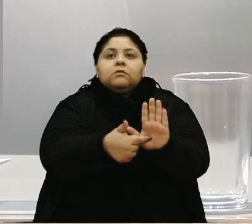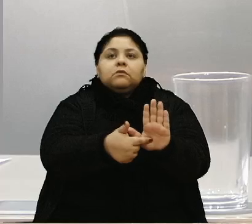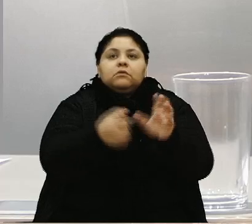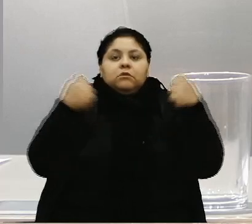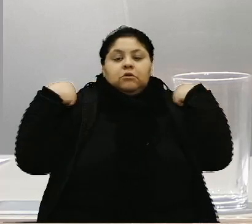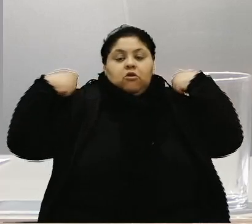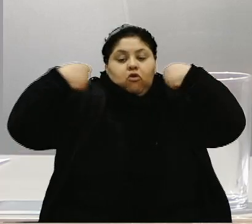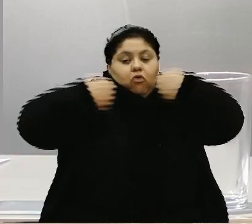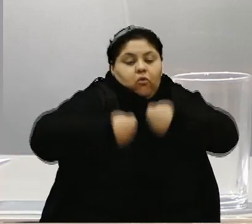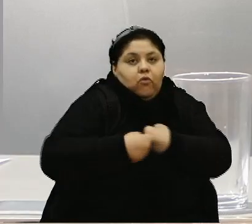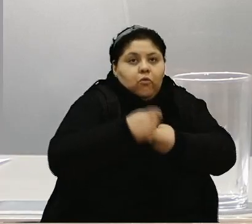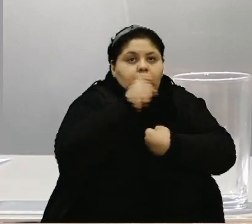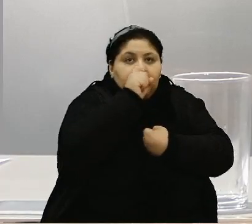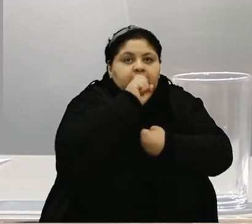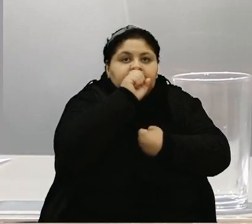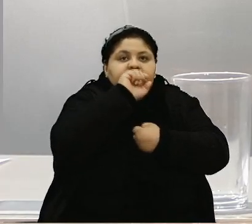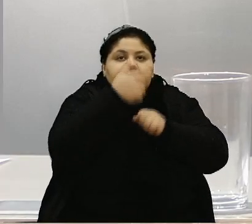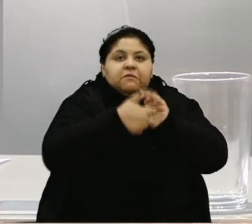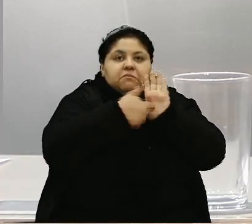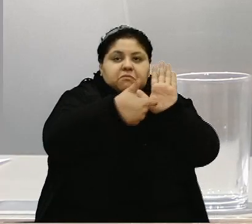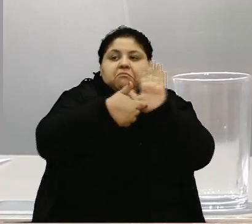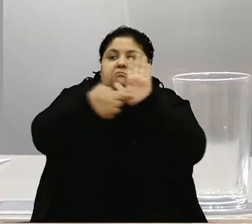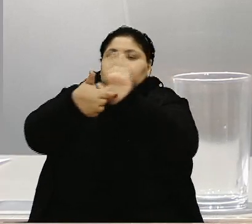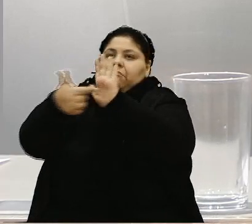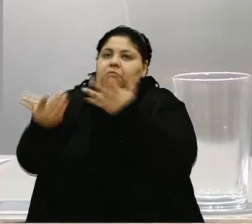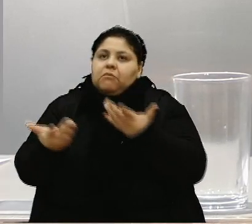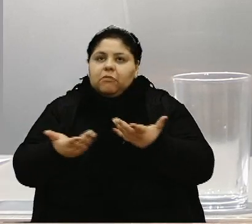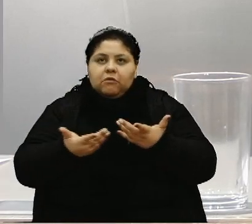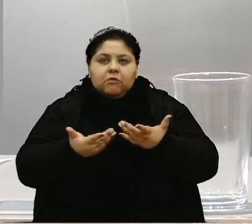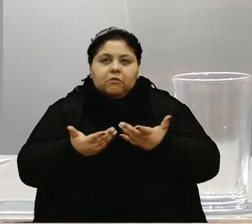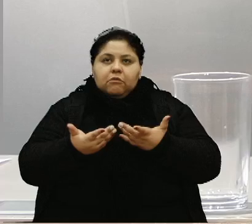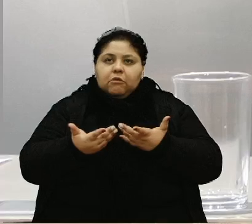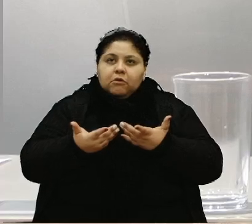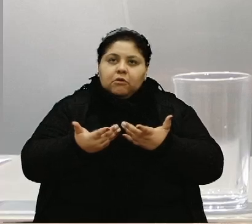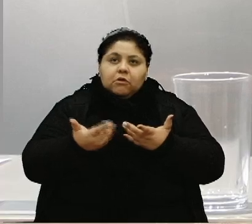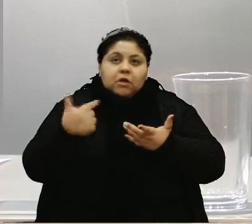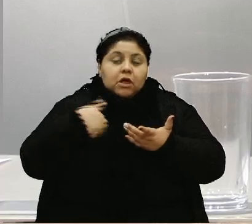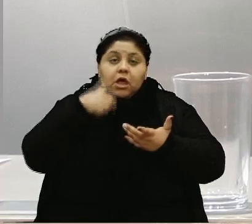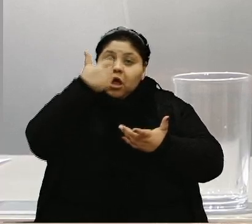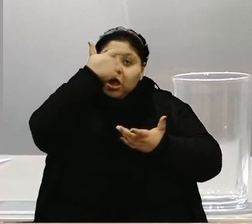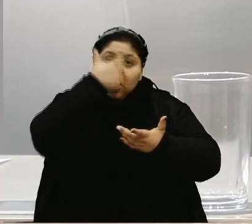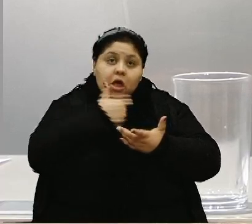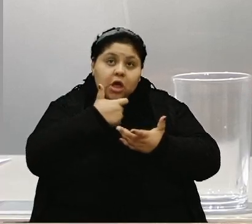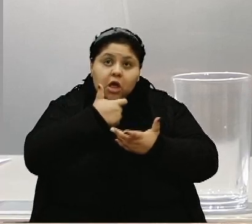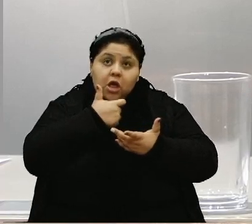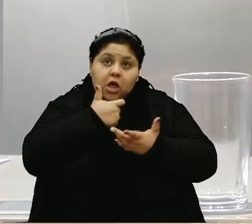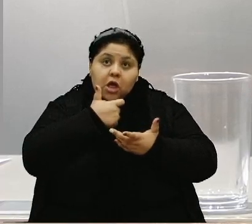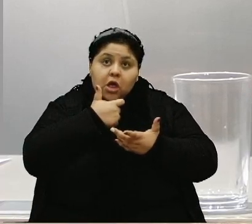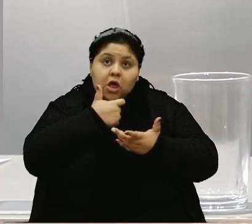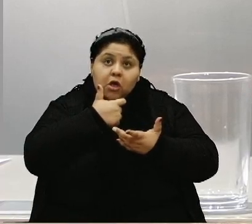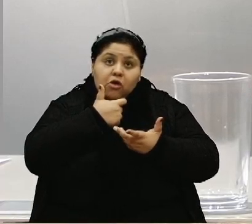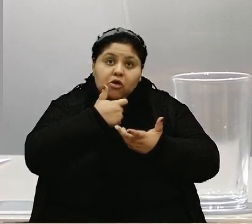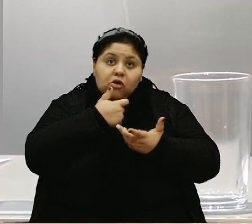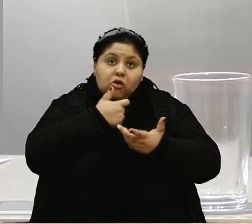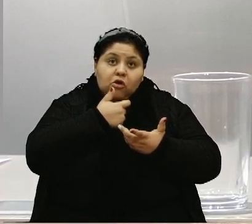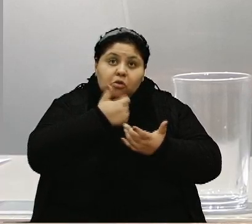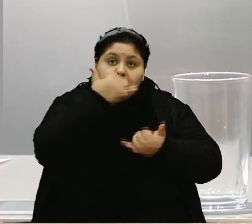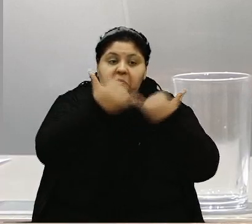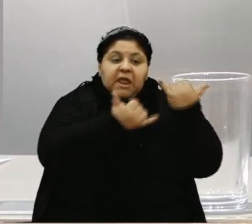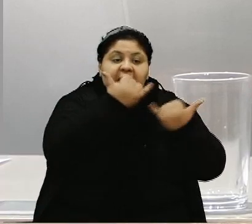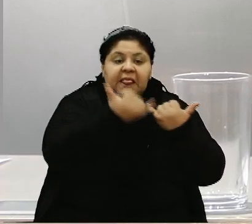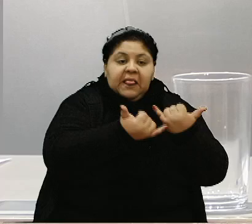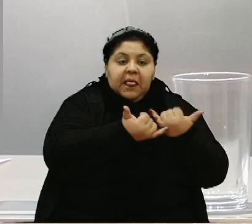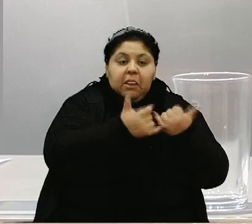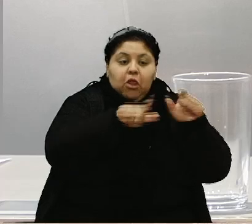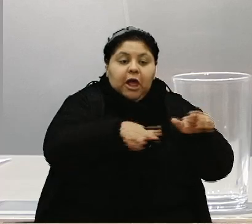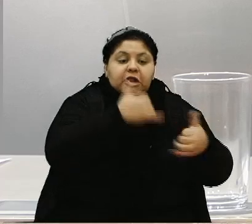coletezinho verde, fizeram shows, né? Parecia que eu achei que ia botar um parque de diversões lá no Monte Carmelo.